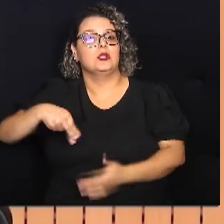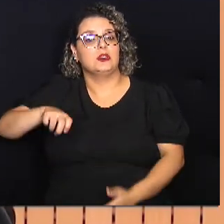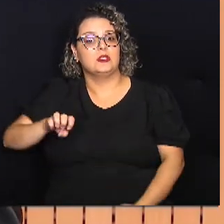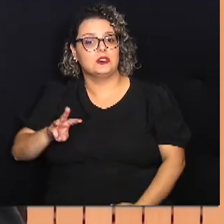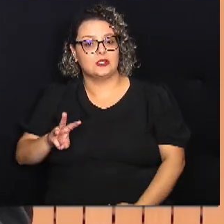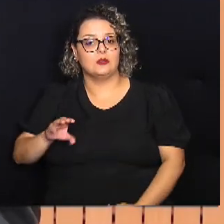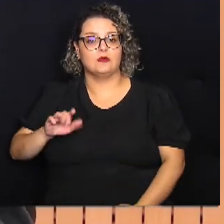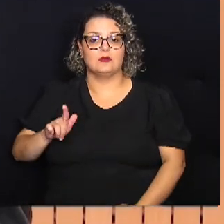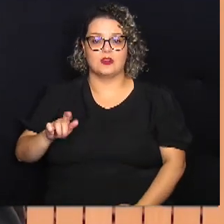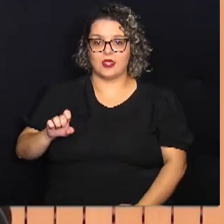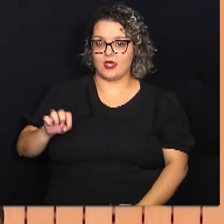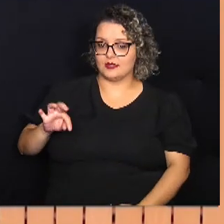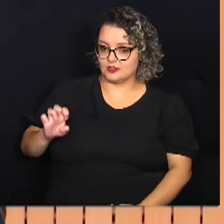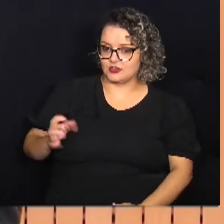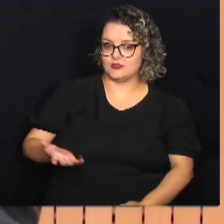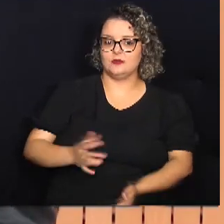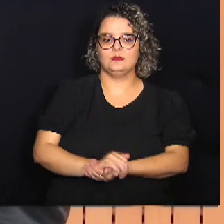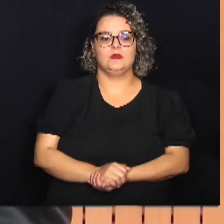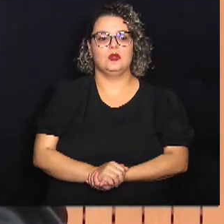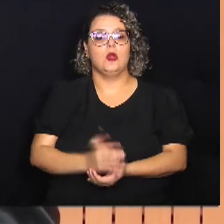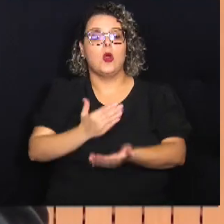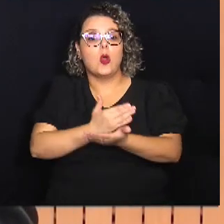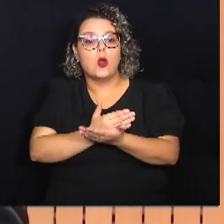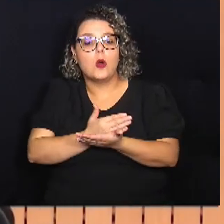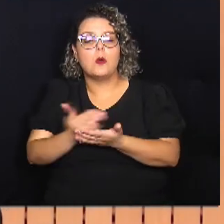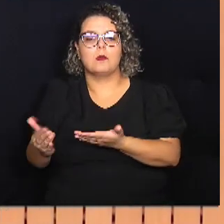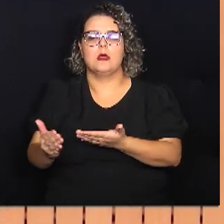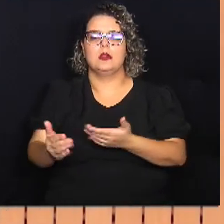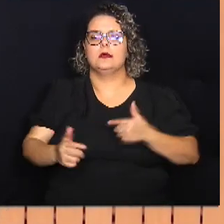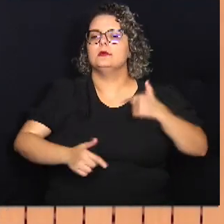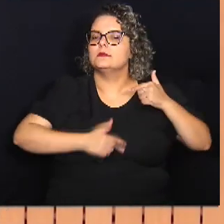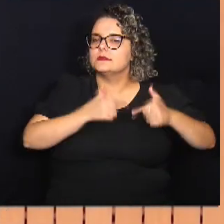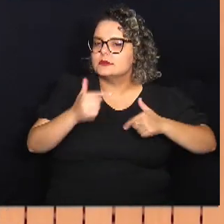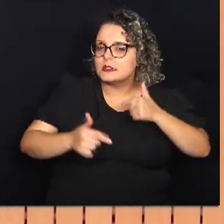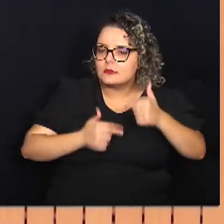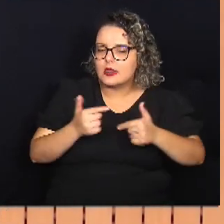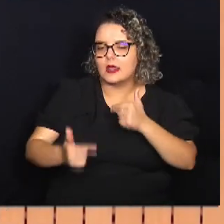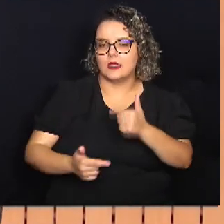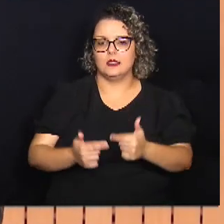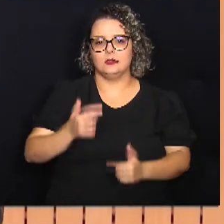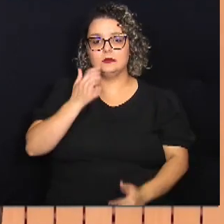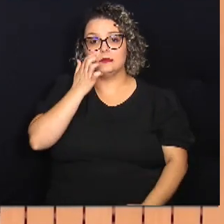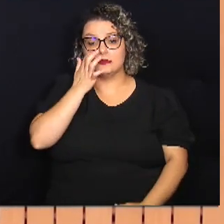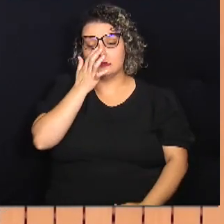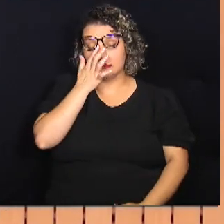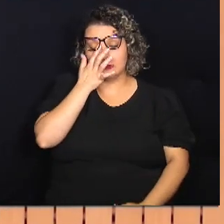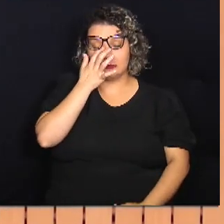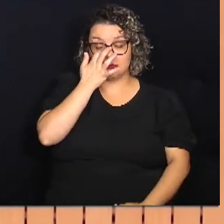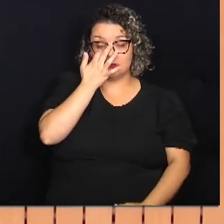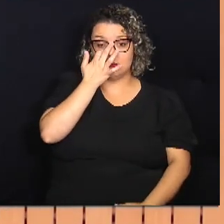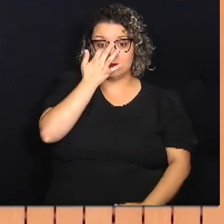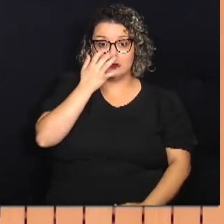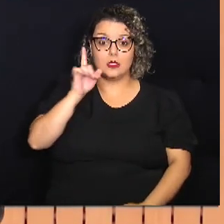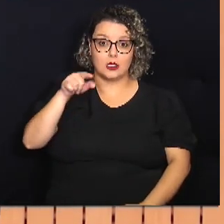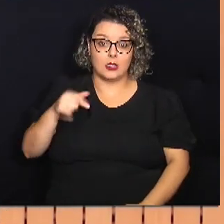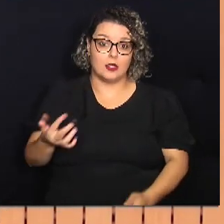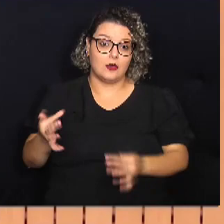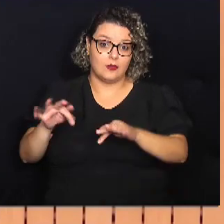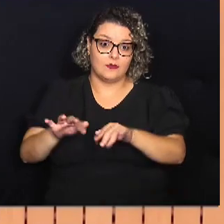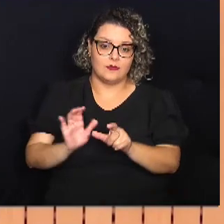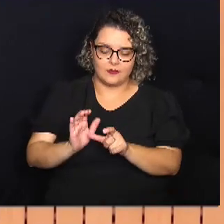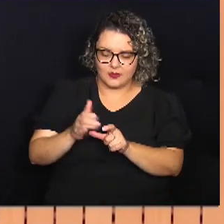você está principalmente no início ali da tua jornada, é o que é o final da